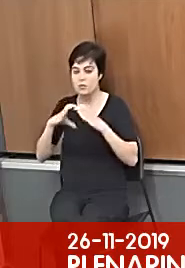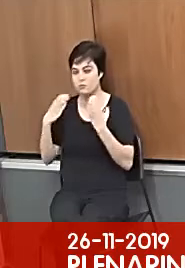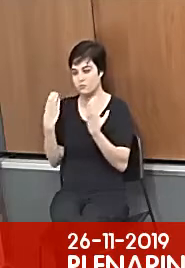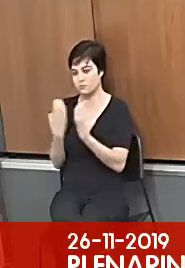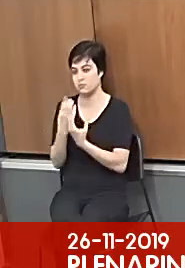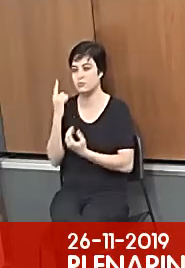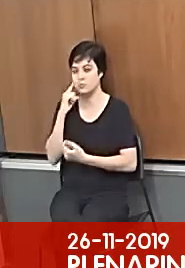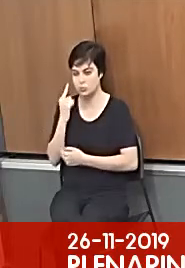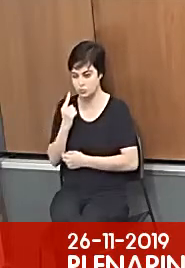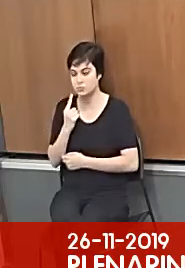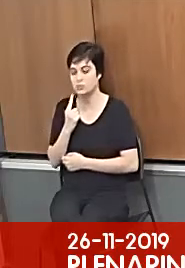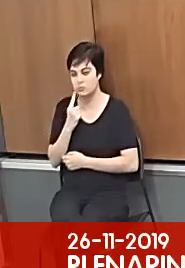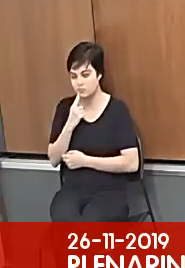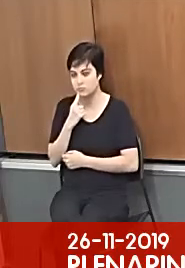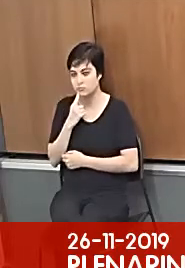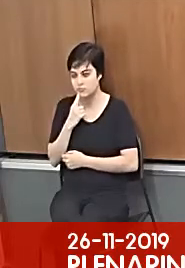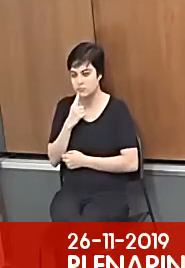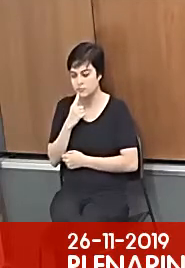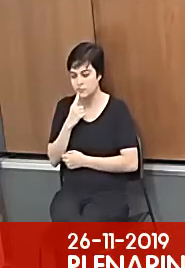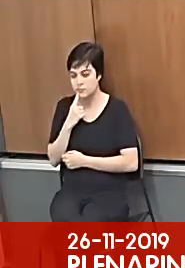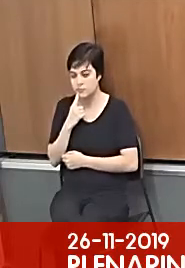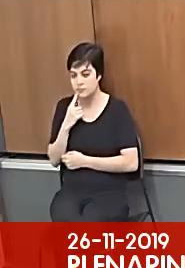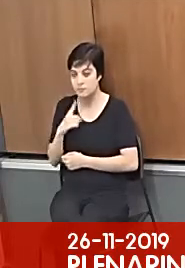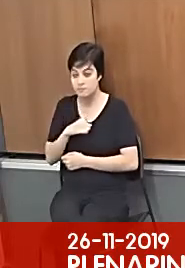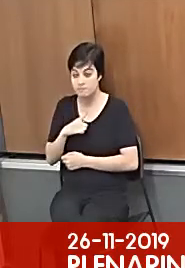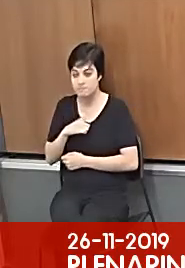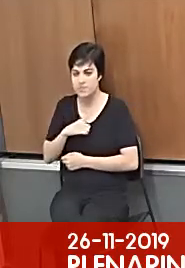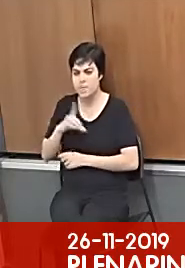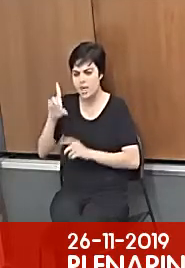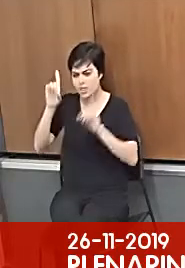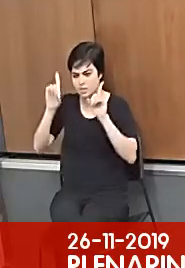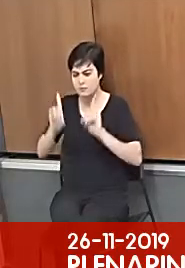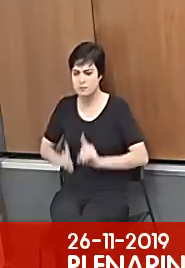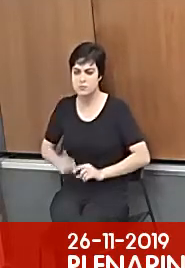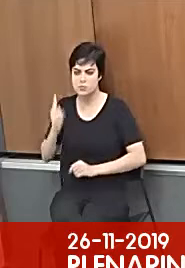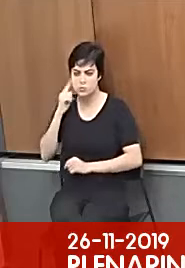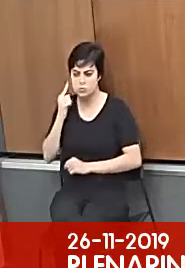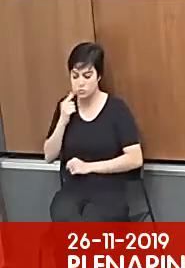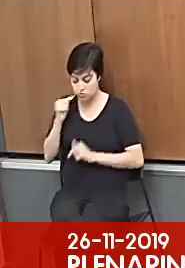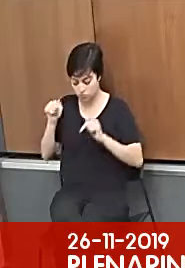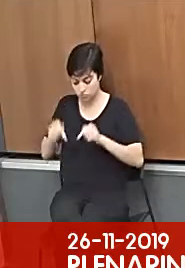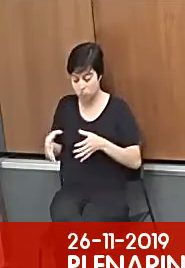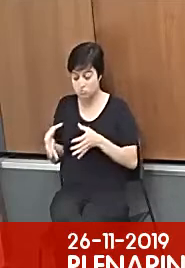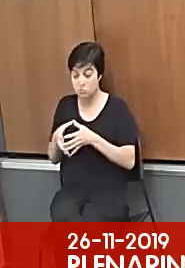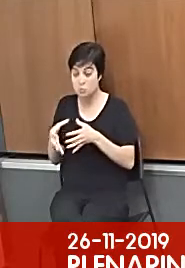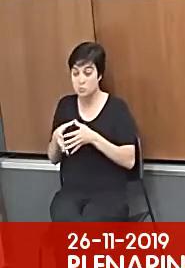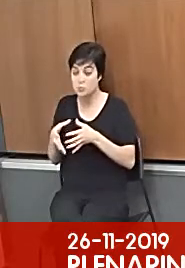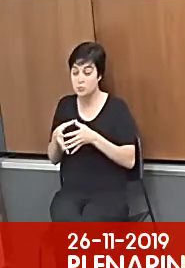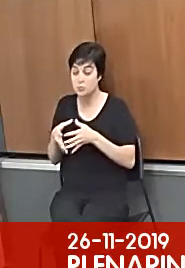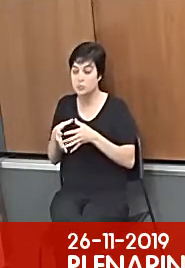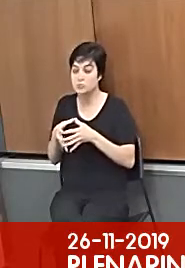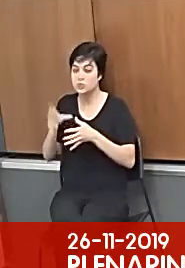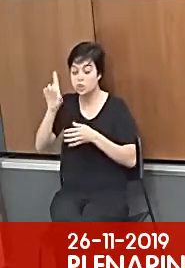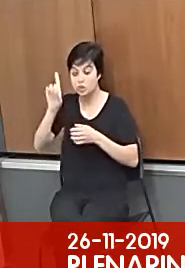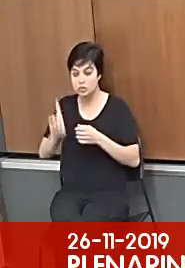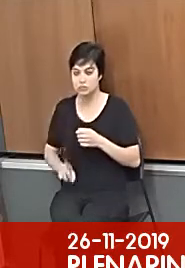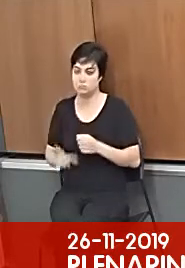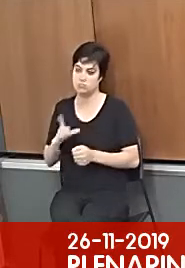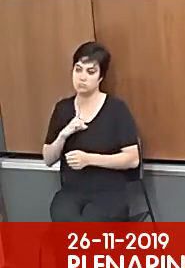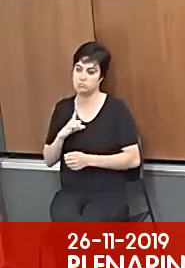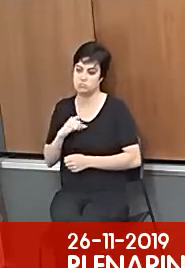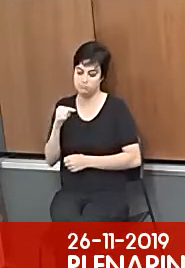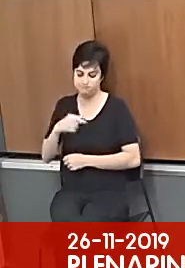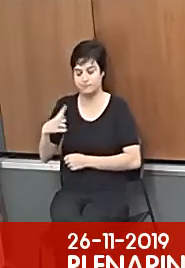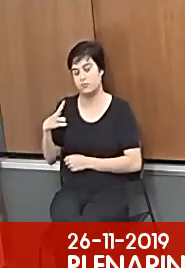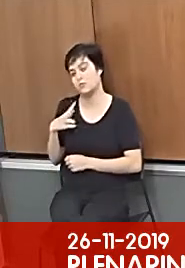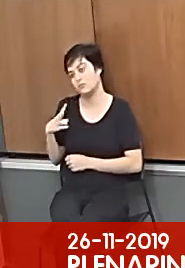de reconhecer entre as várias pessoas com deficiência, essa é a comissão que trata isso, ela é peculiar